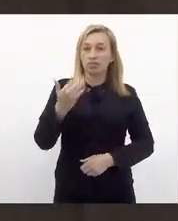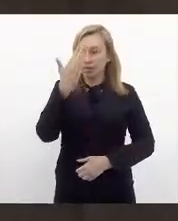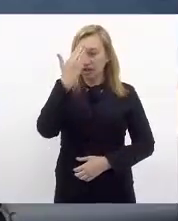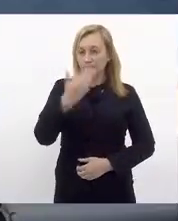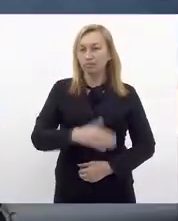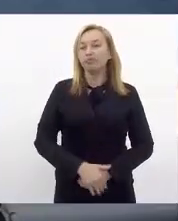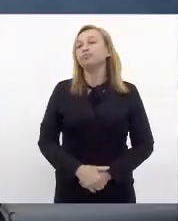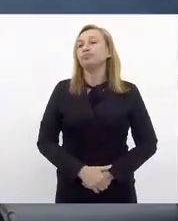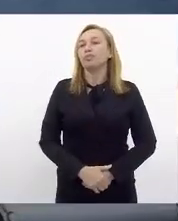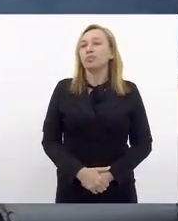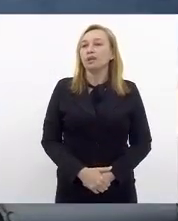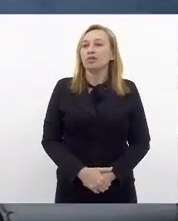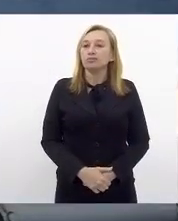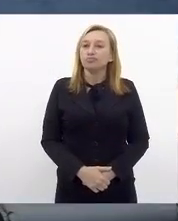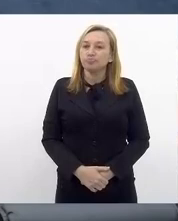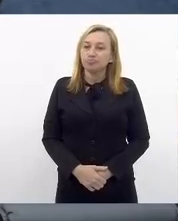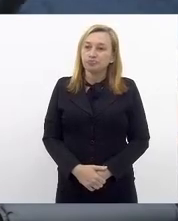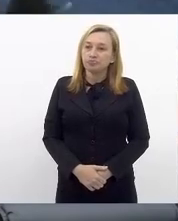obrigada